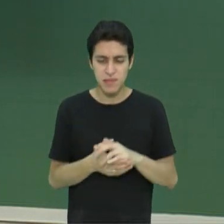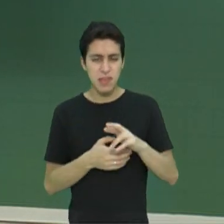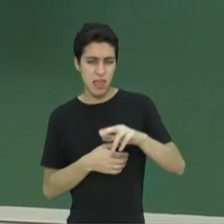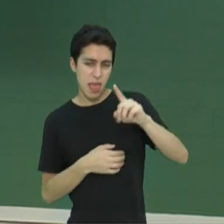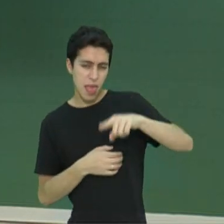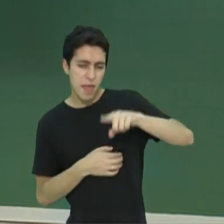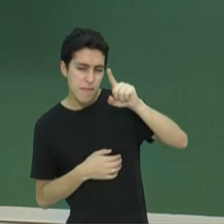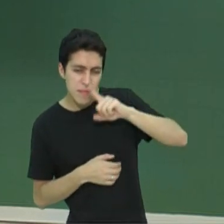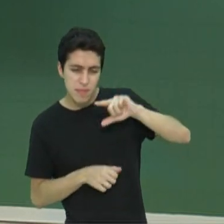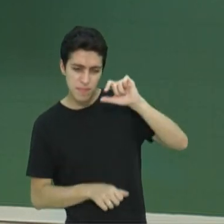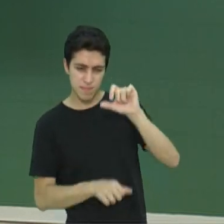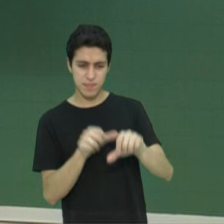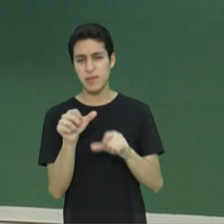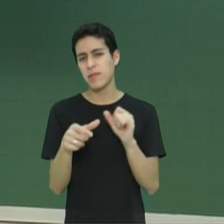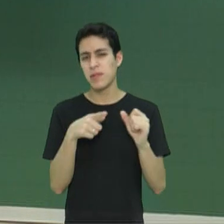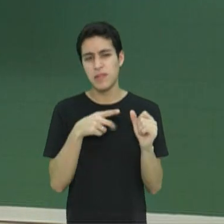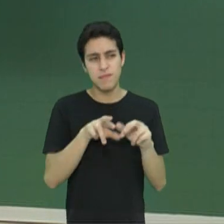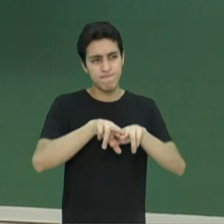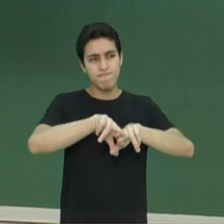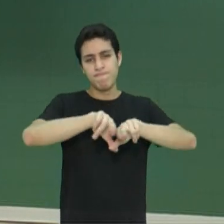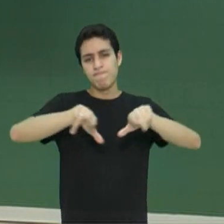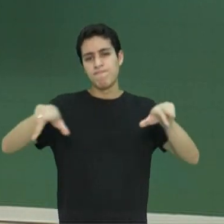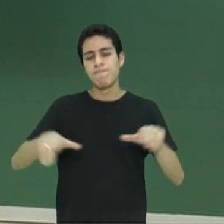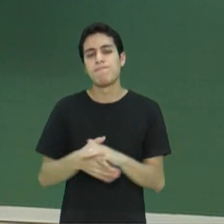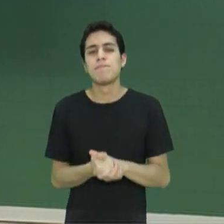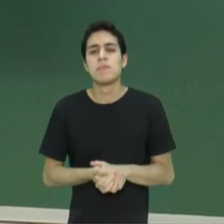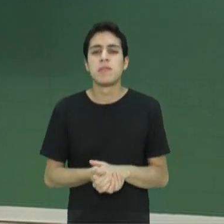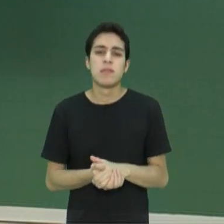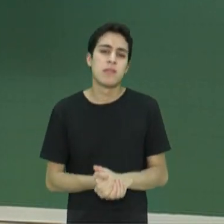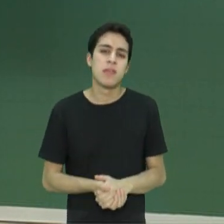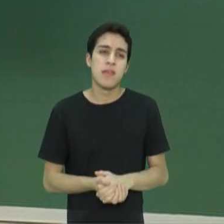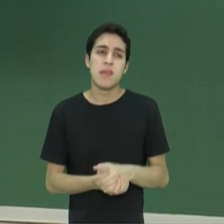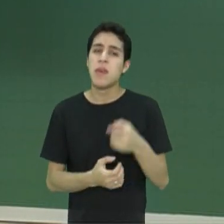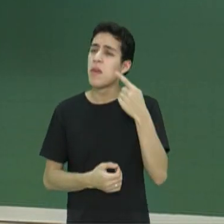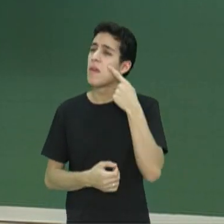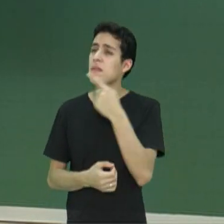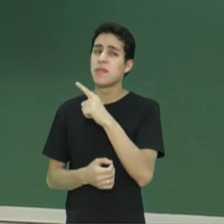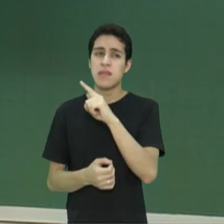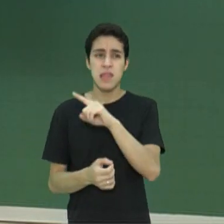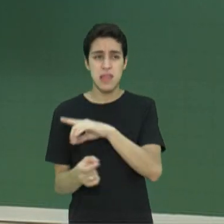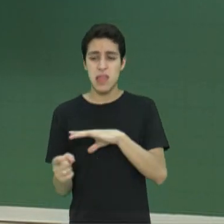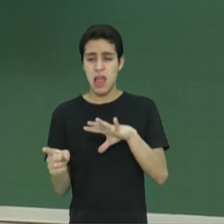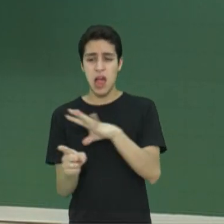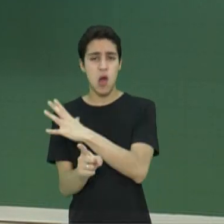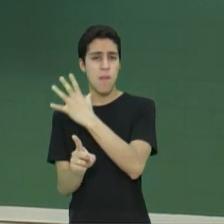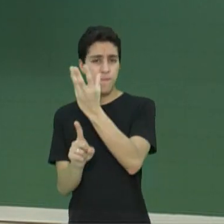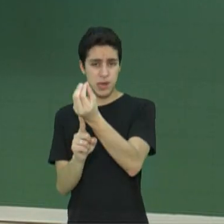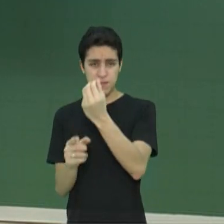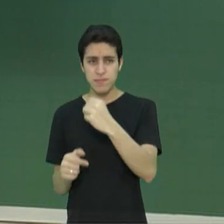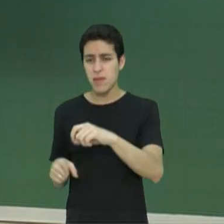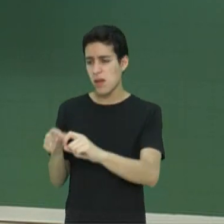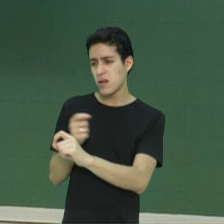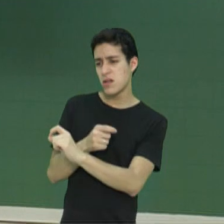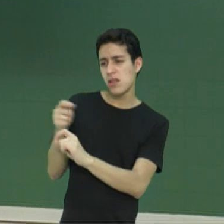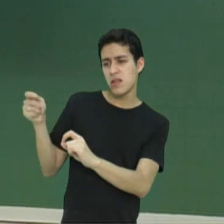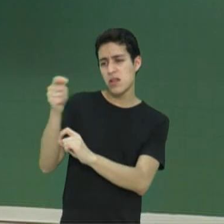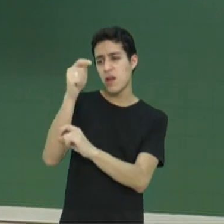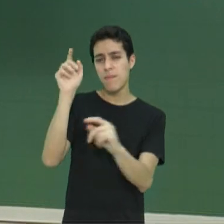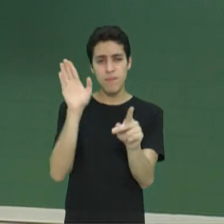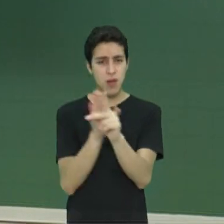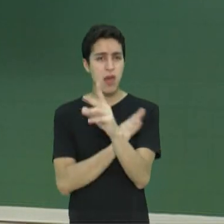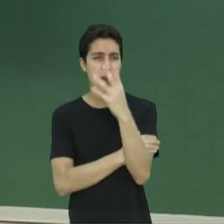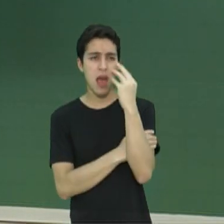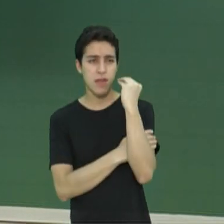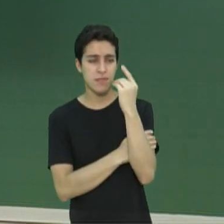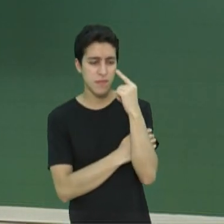imperfeito, imutável, tem várias formas. E nós temos a obra de arte. Aqui no caso é uma escultura de um gato.